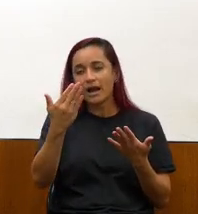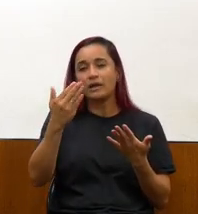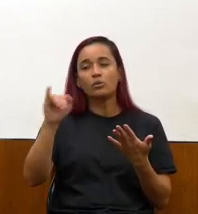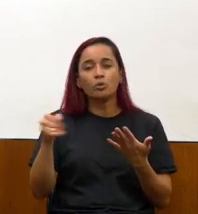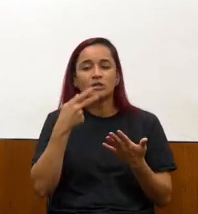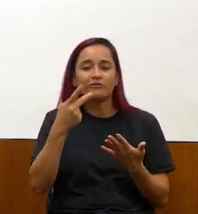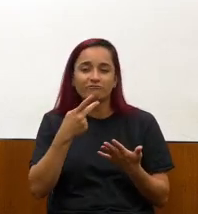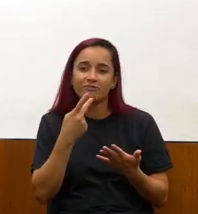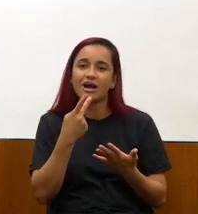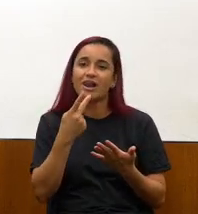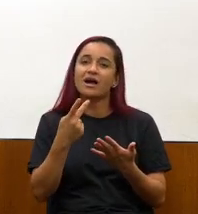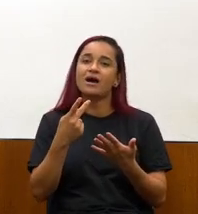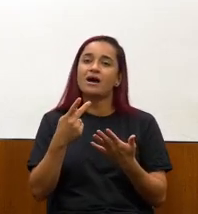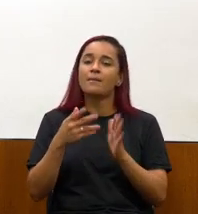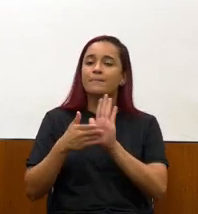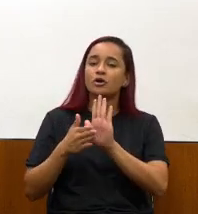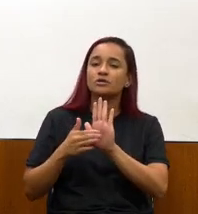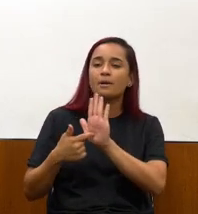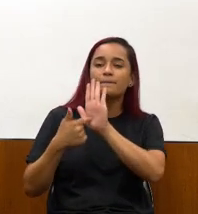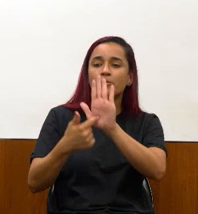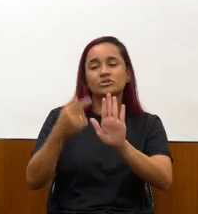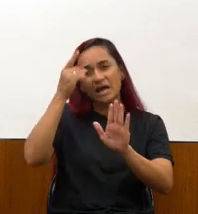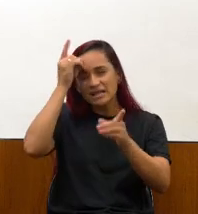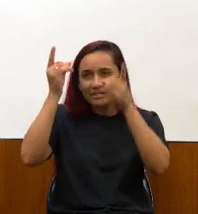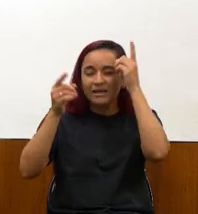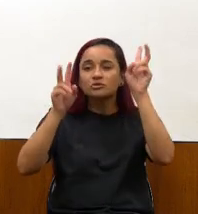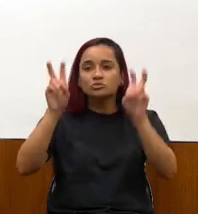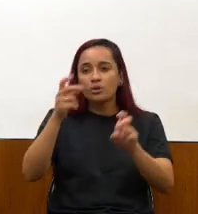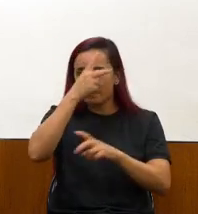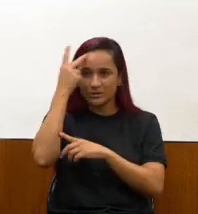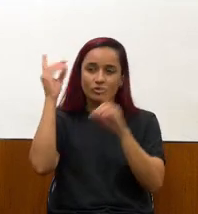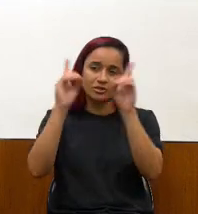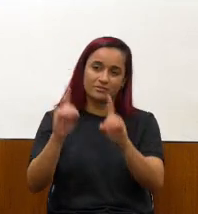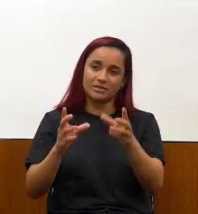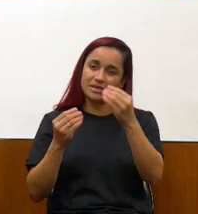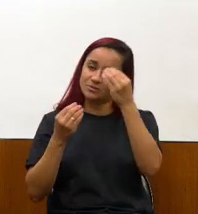à inclusão das pessoas com deficiência. Então, muito obrigado.